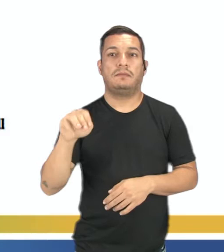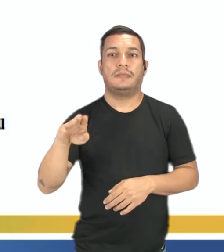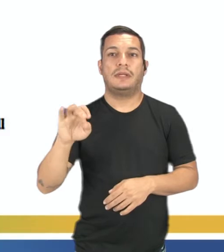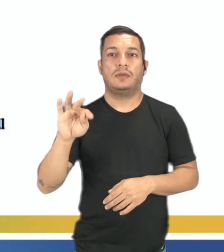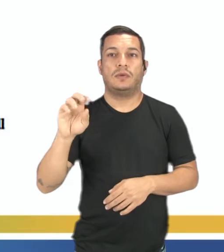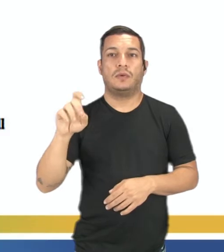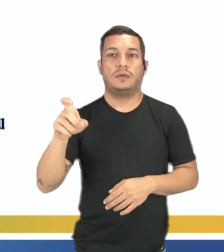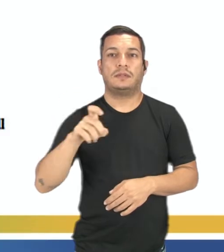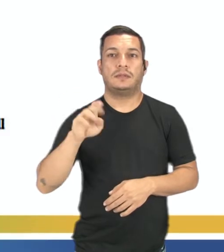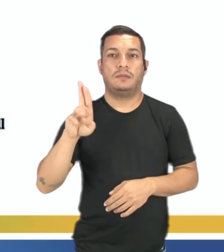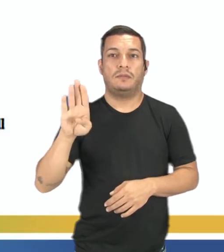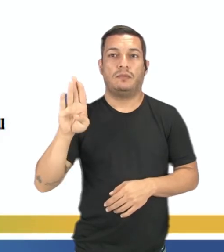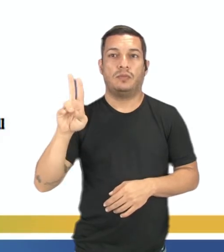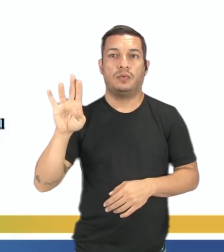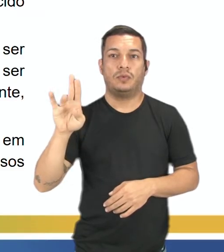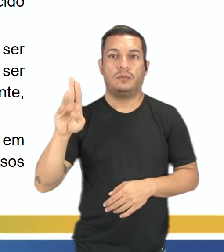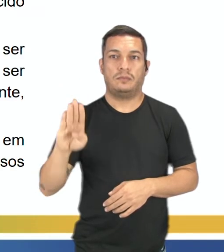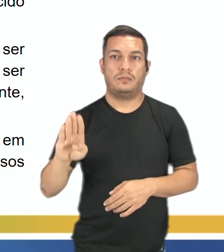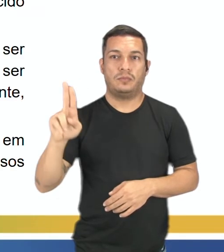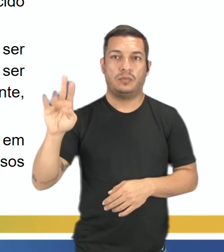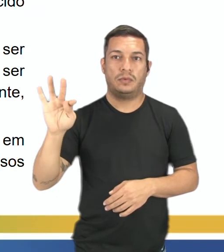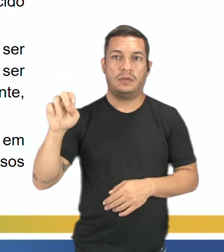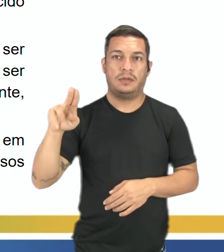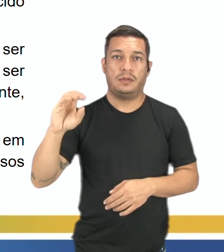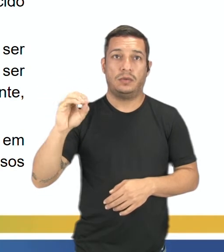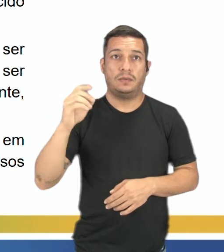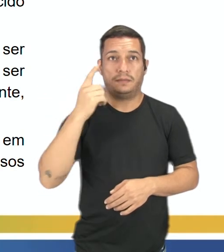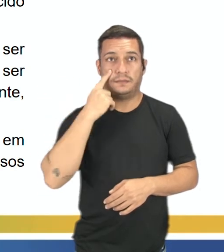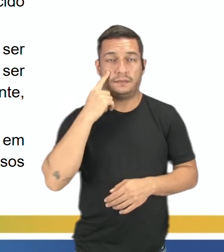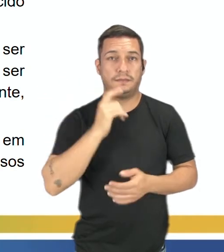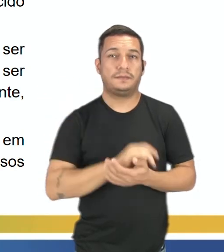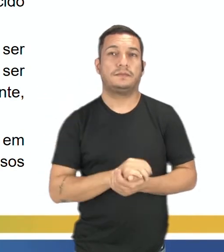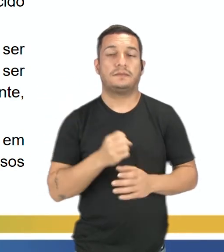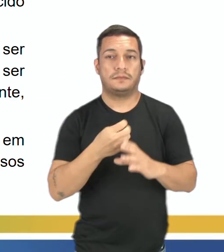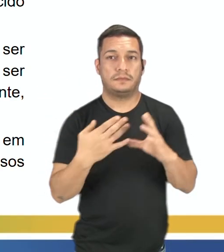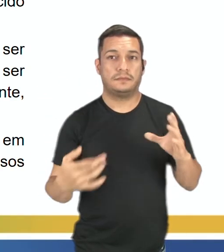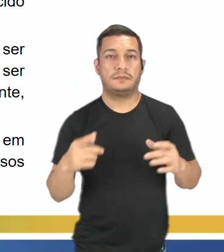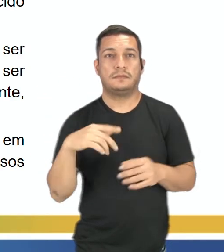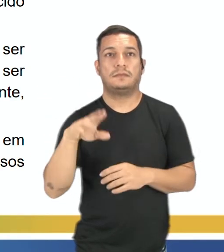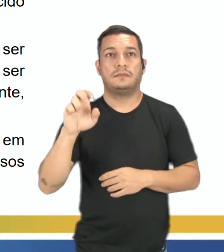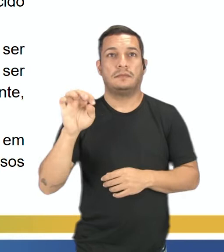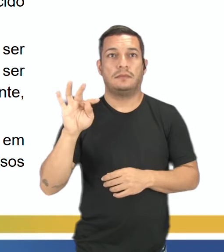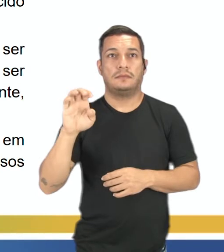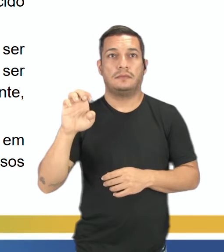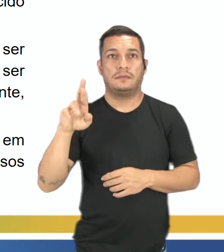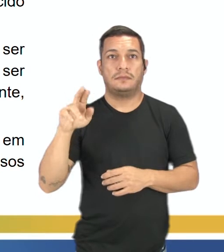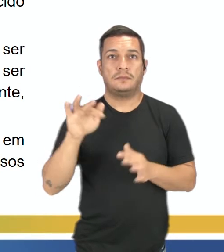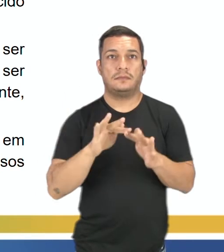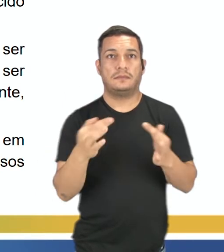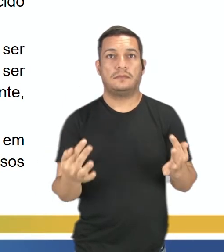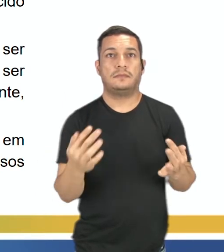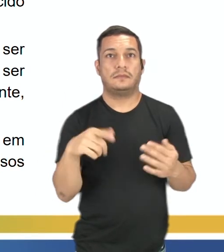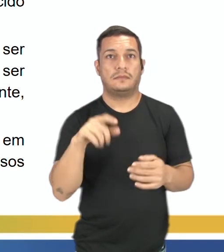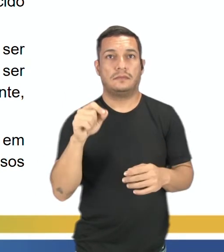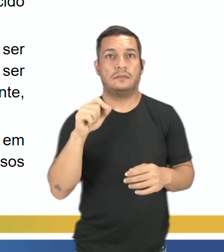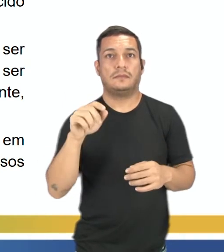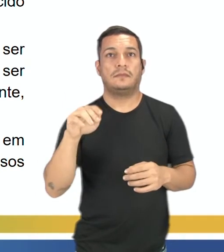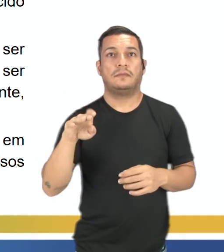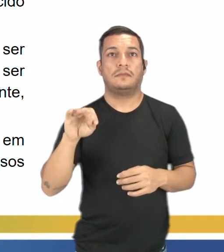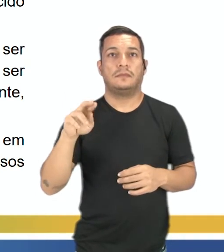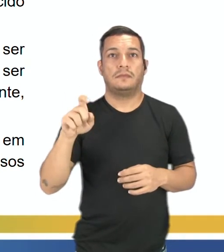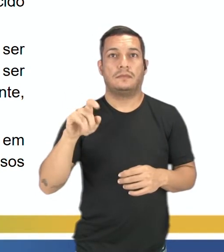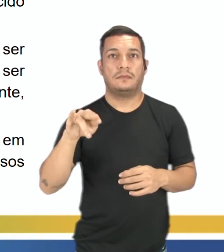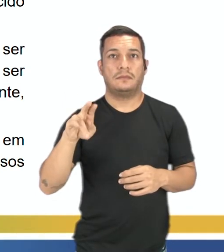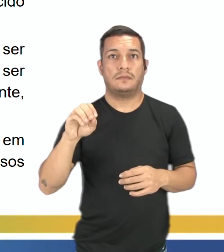fica metoxi-butano beleza é uma característica do zetes mais simples tais como